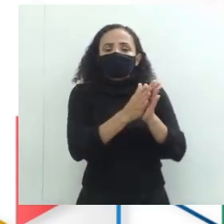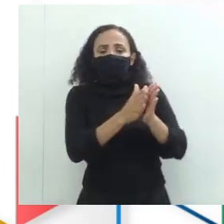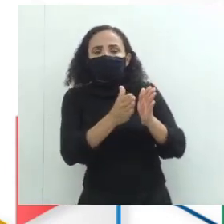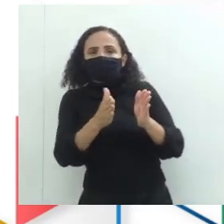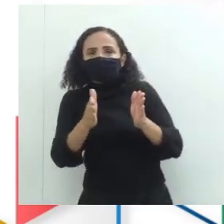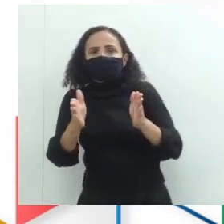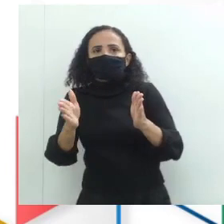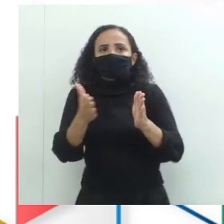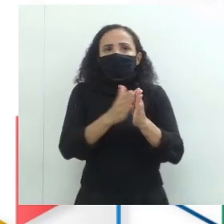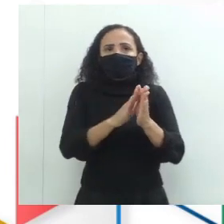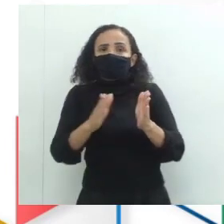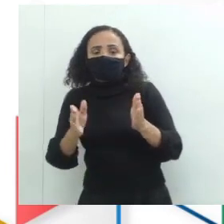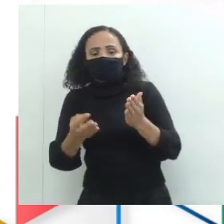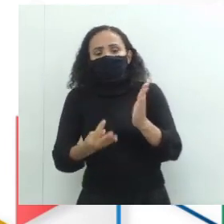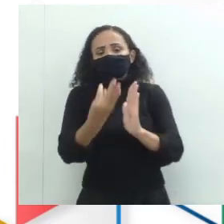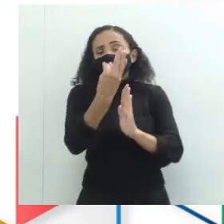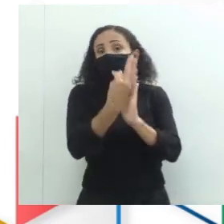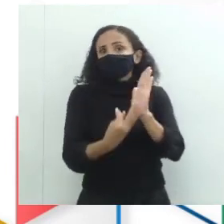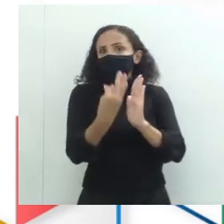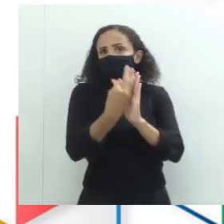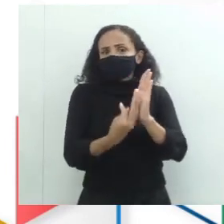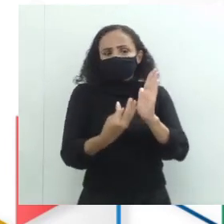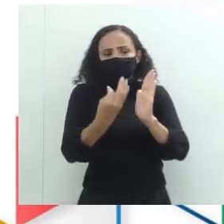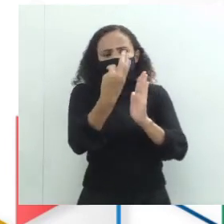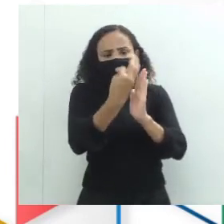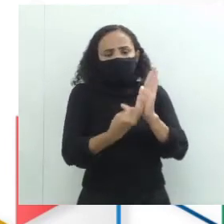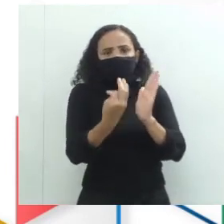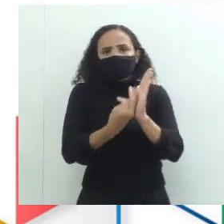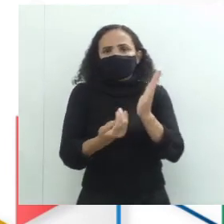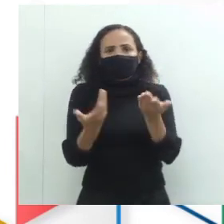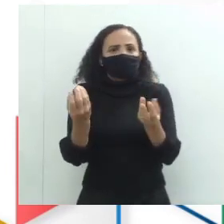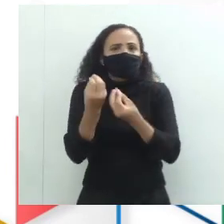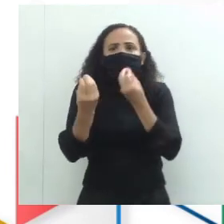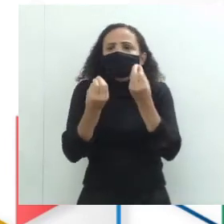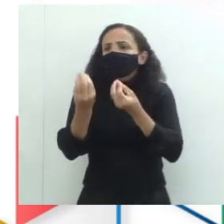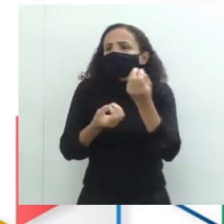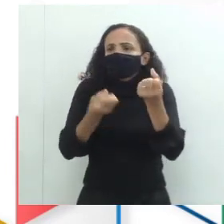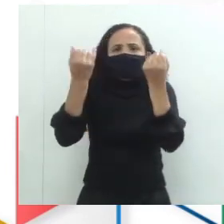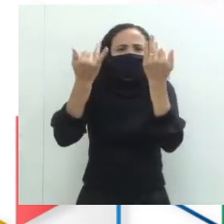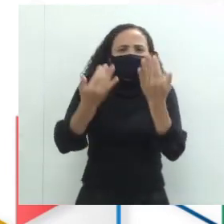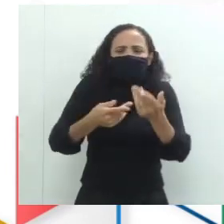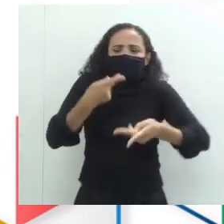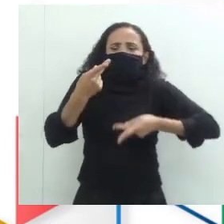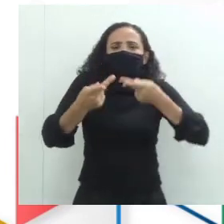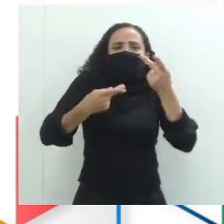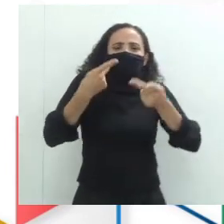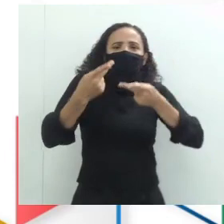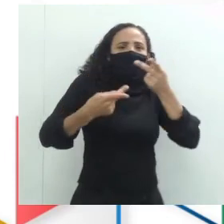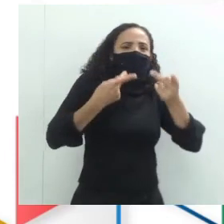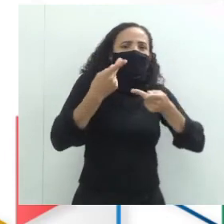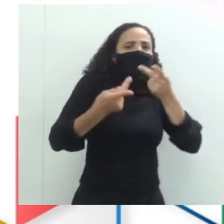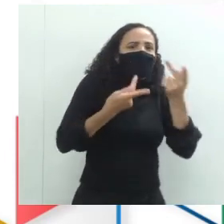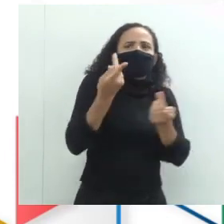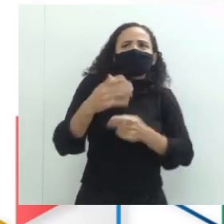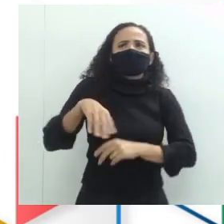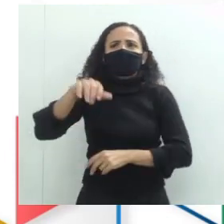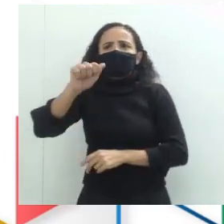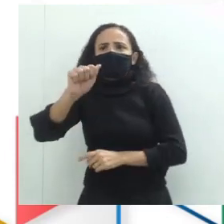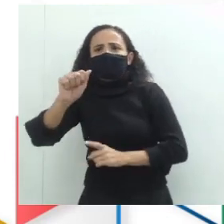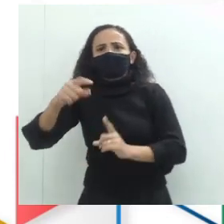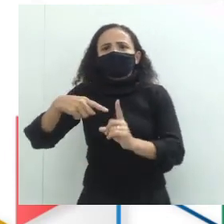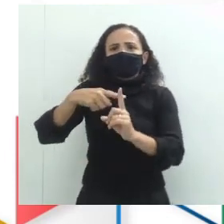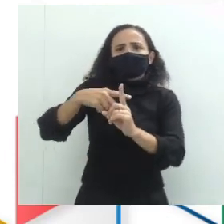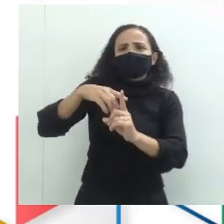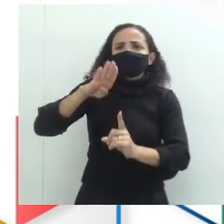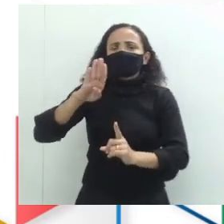de texto, tá bom? Não tinha ainda a linguagem reduzida que a gente usa hoje, como ax mais b, ou ax